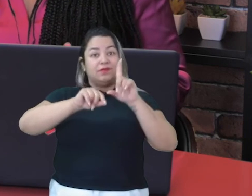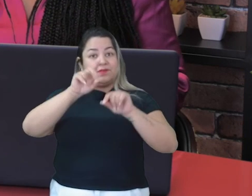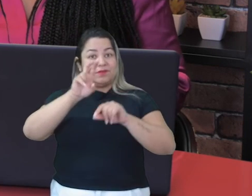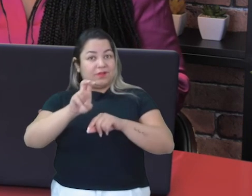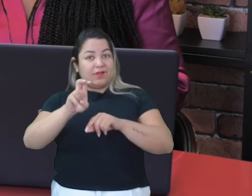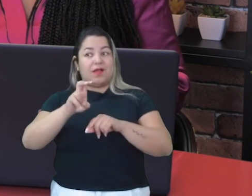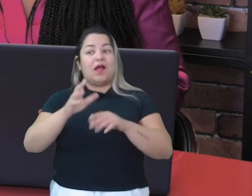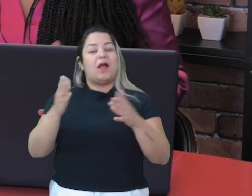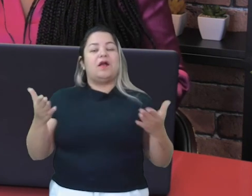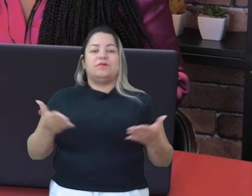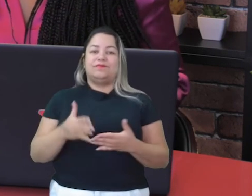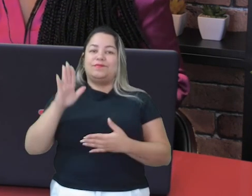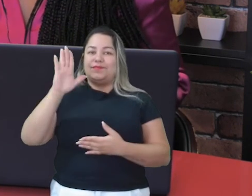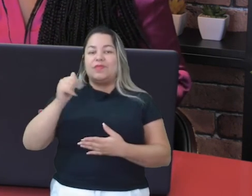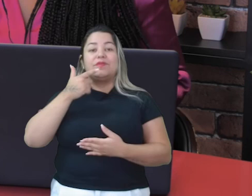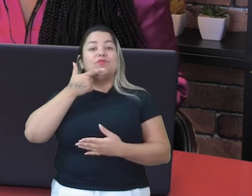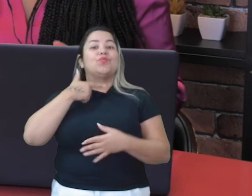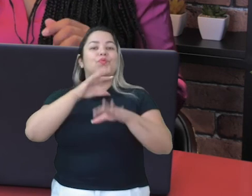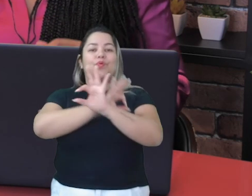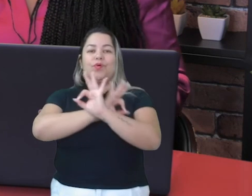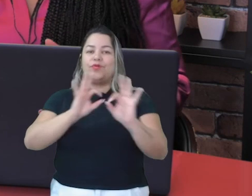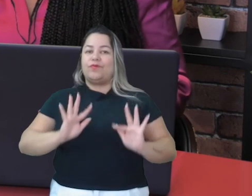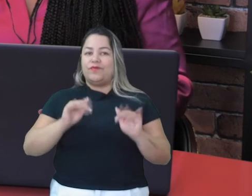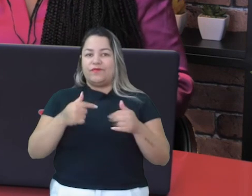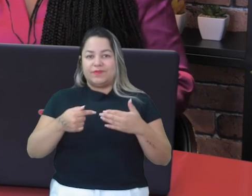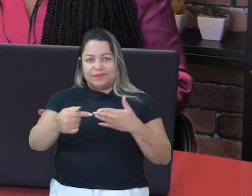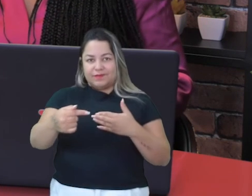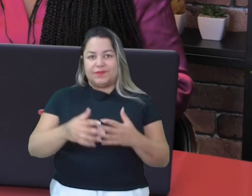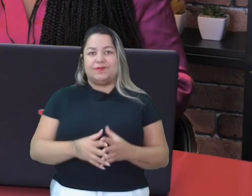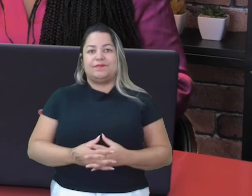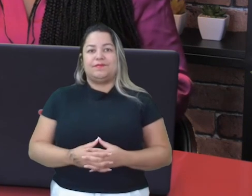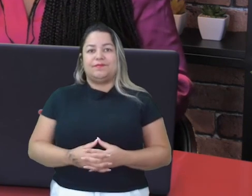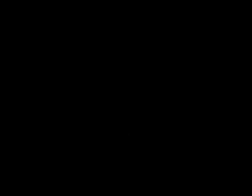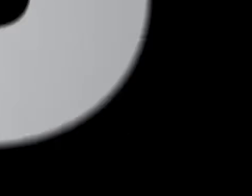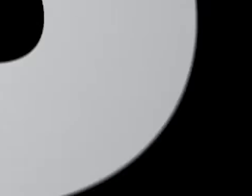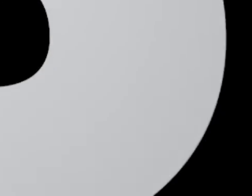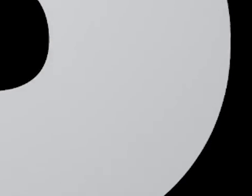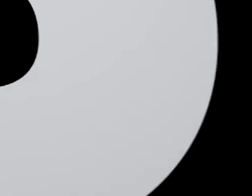5 estrelas na avaliação. Agora eu me despeço e desejo a você um ótimo final de semana.